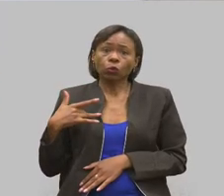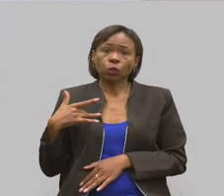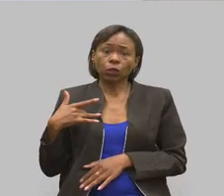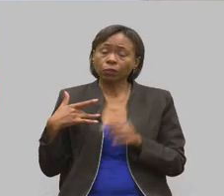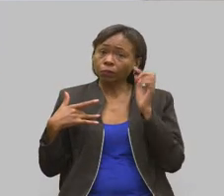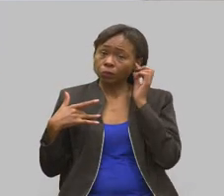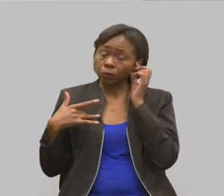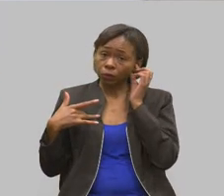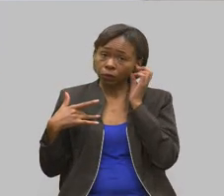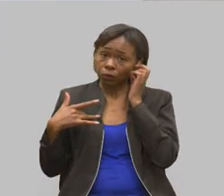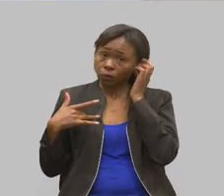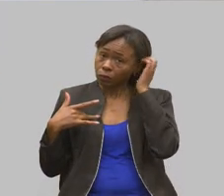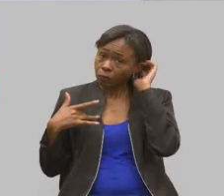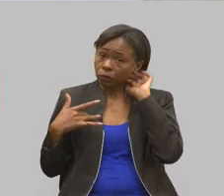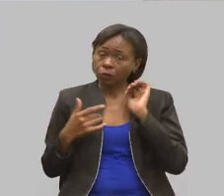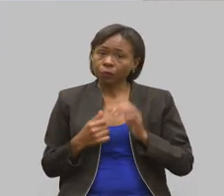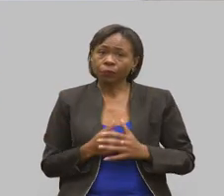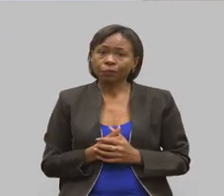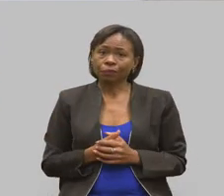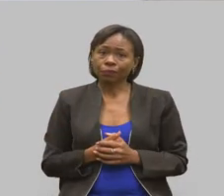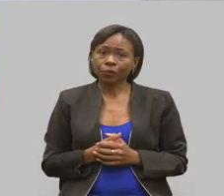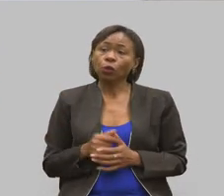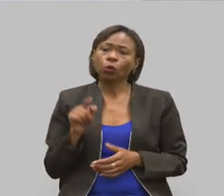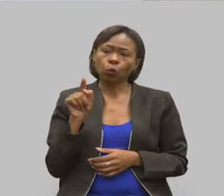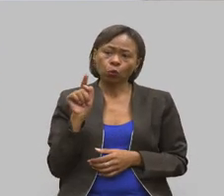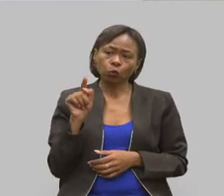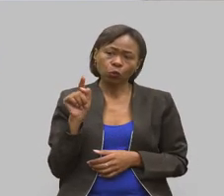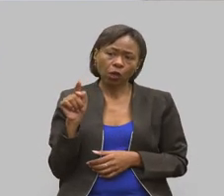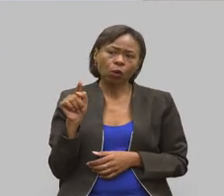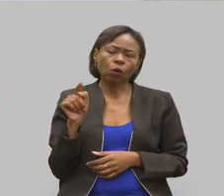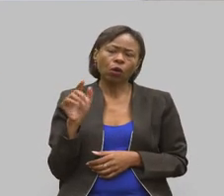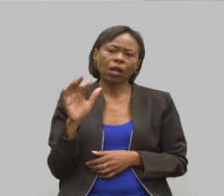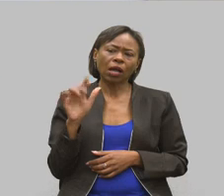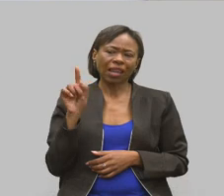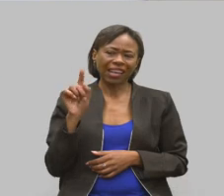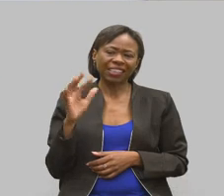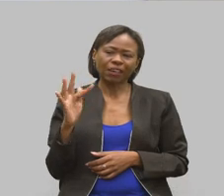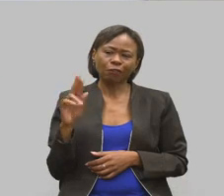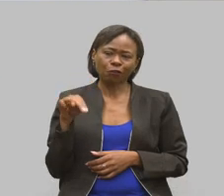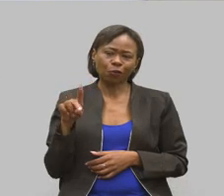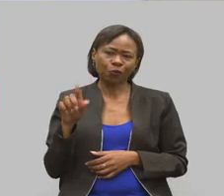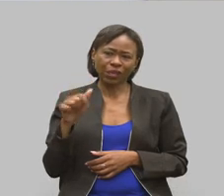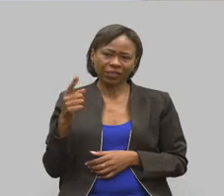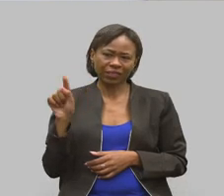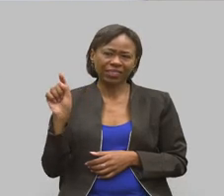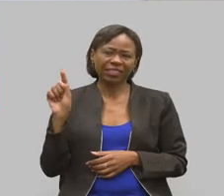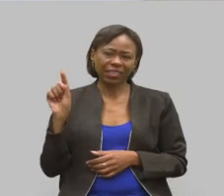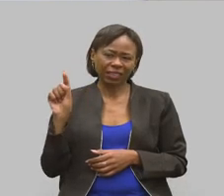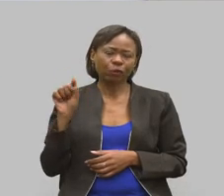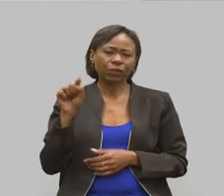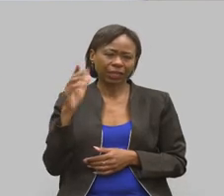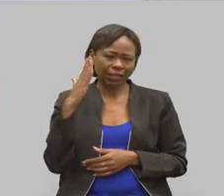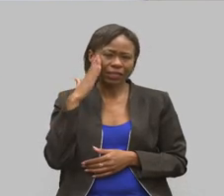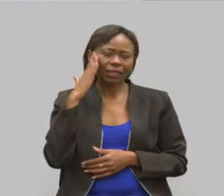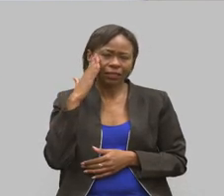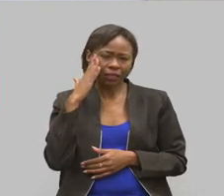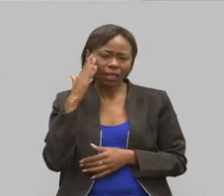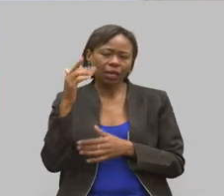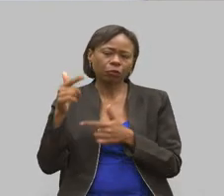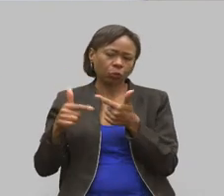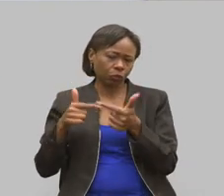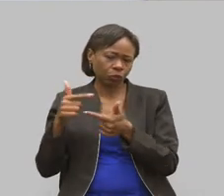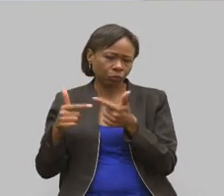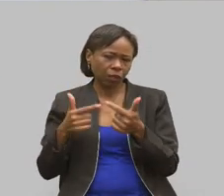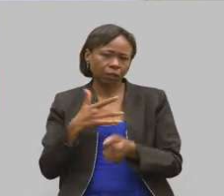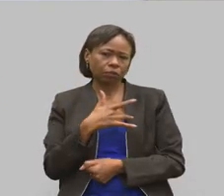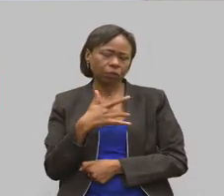de fundação né Eh eh da fundação Varela da que tem aí o serviço de saúde e entende